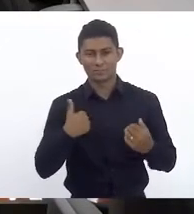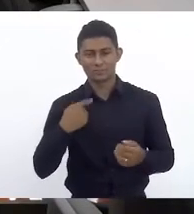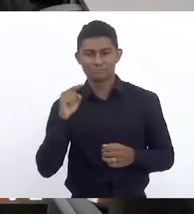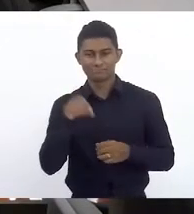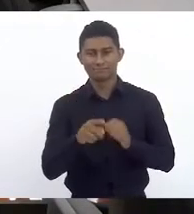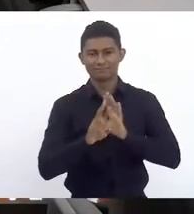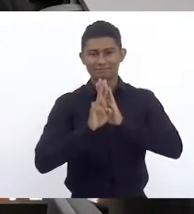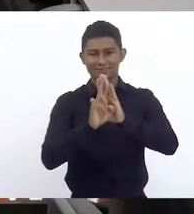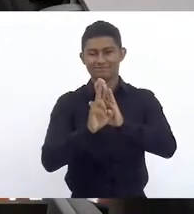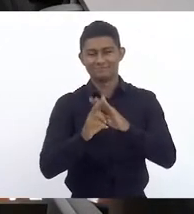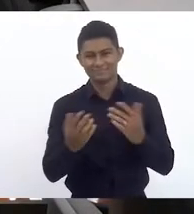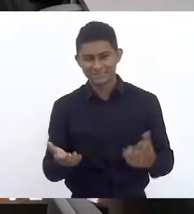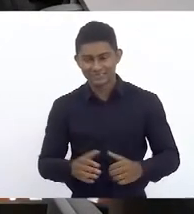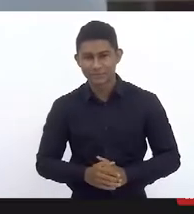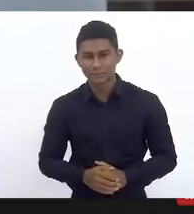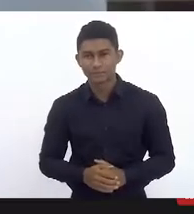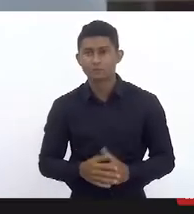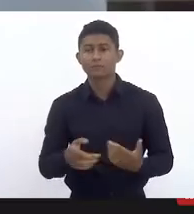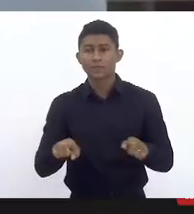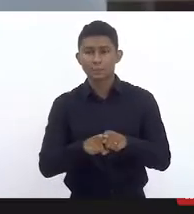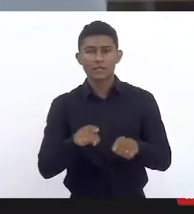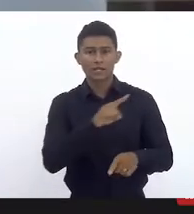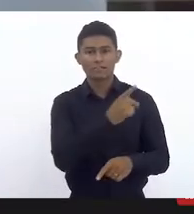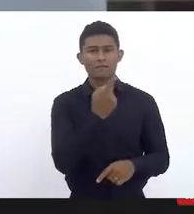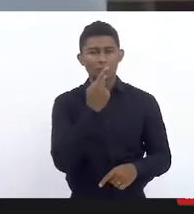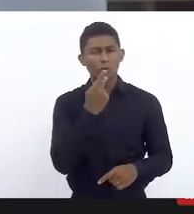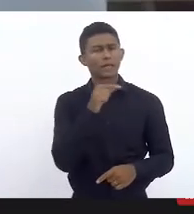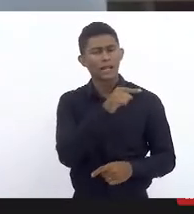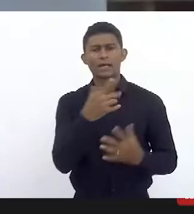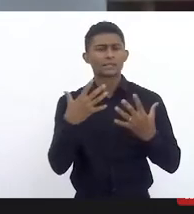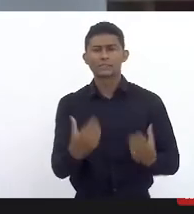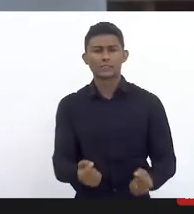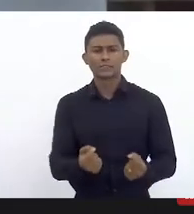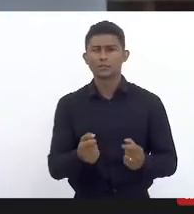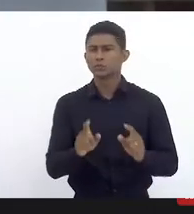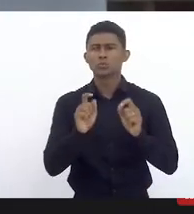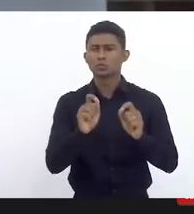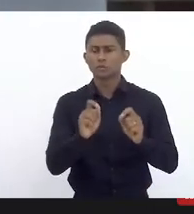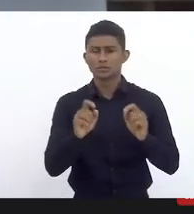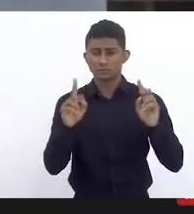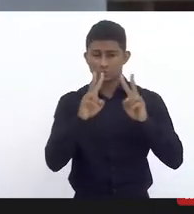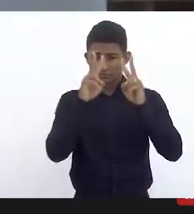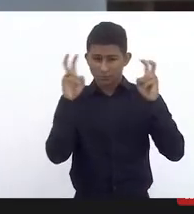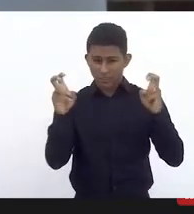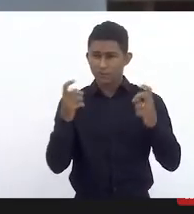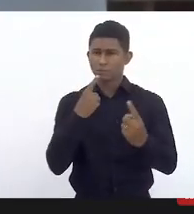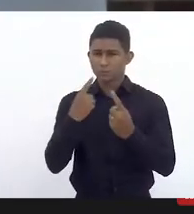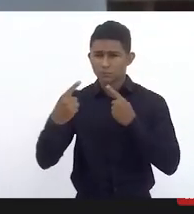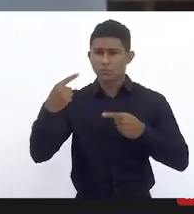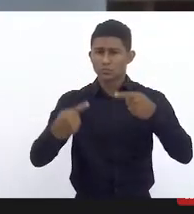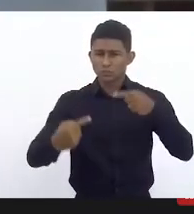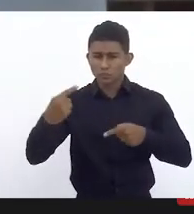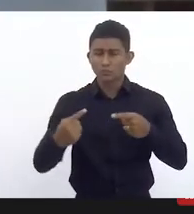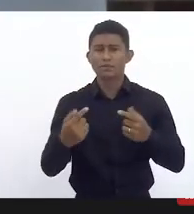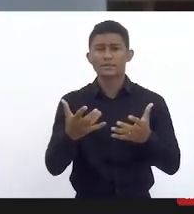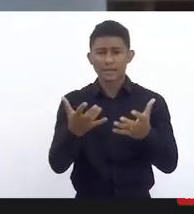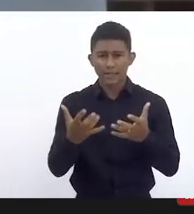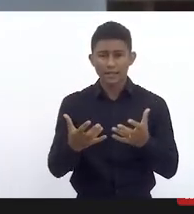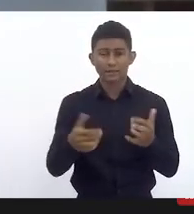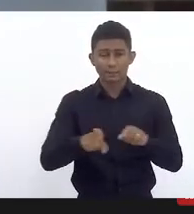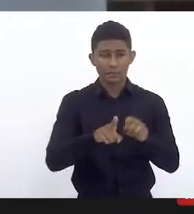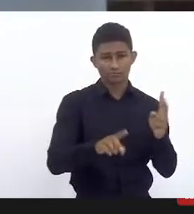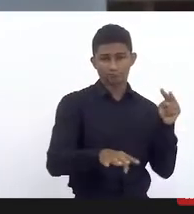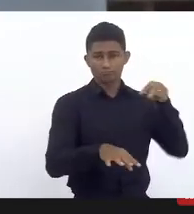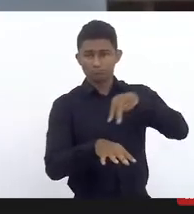também me disse que está disposto, inteiramente disposto a tratar do assunto, até presencialmente, com a comissão,